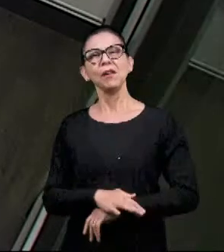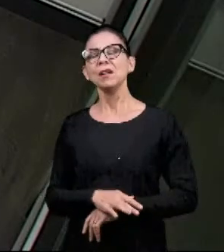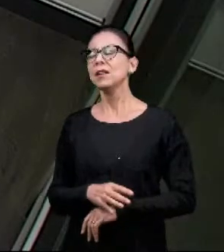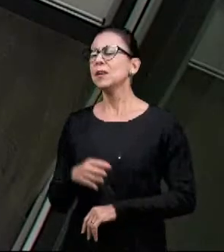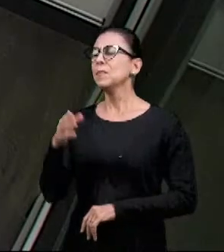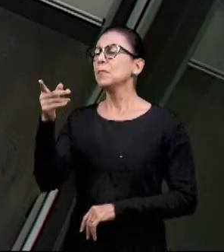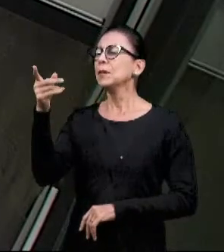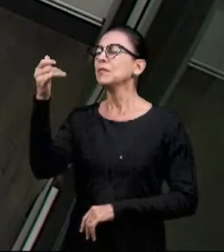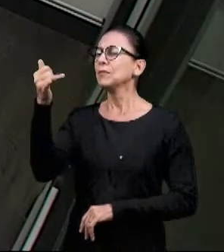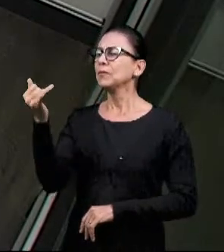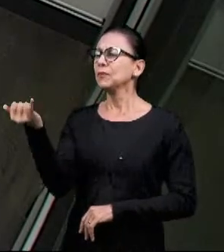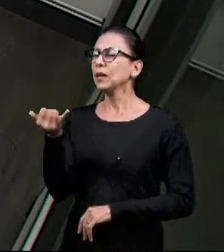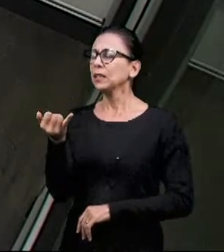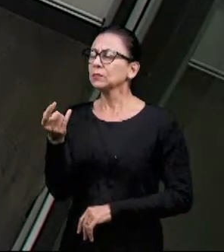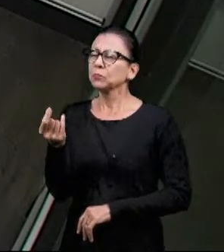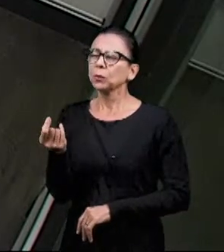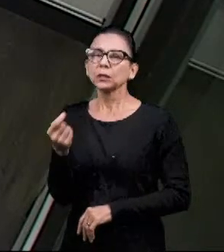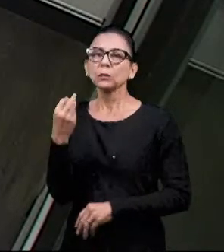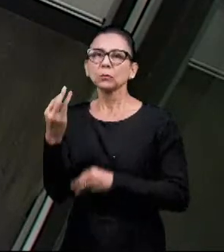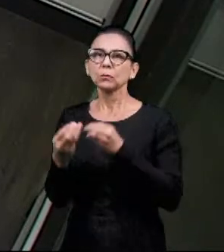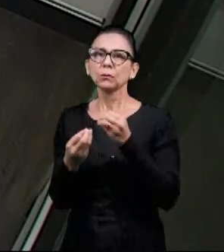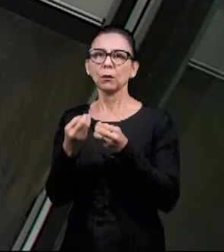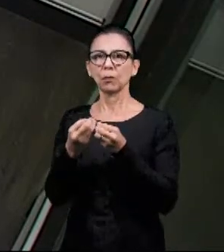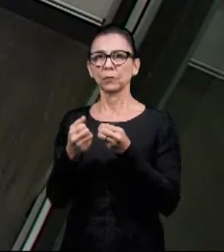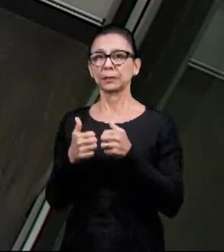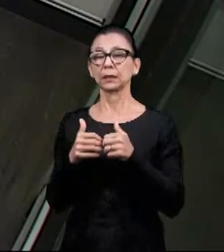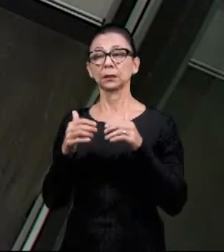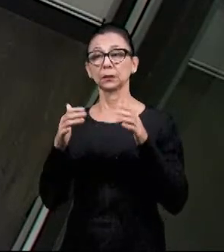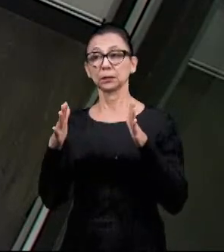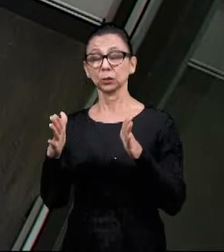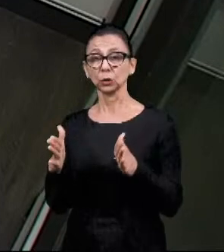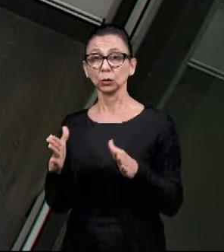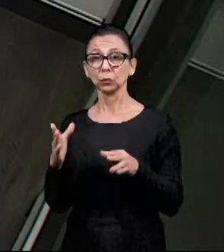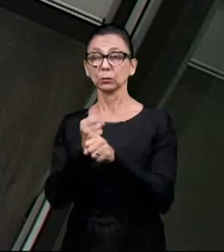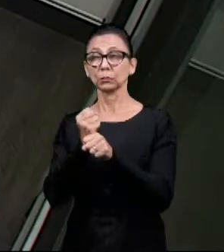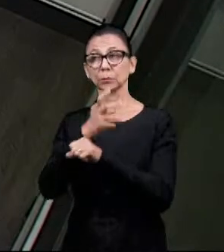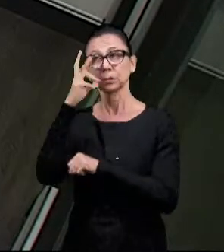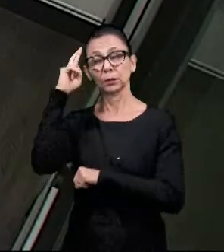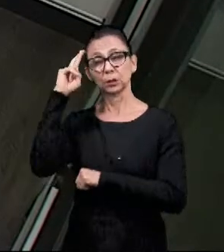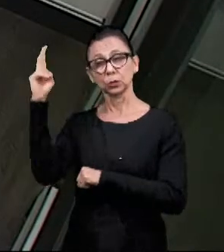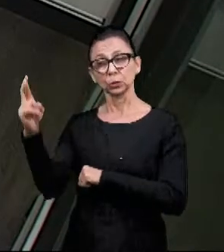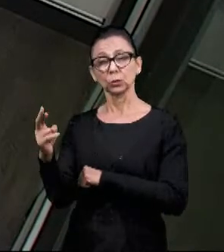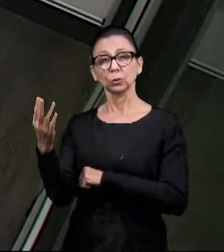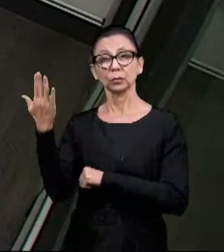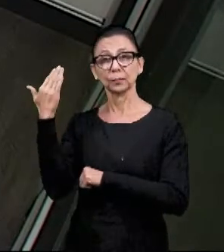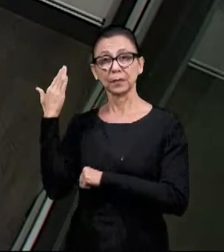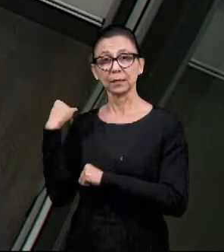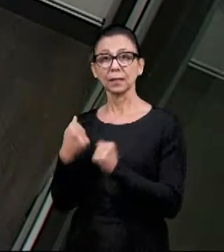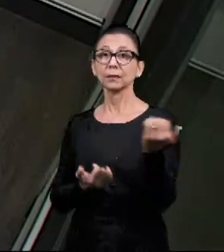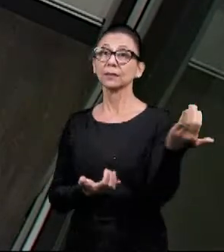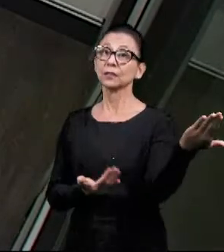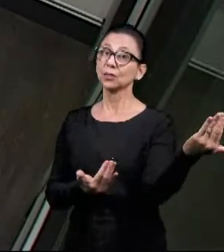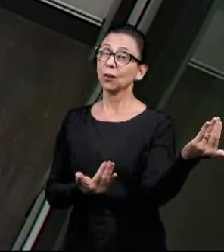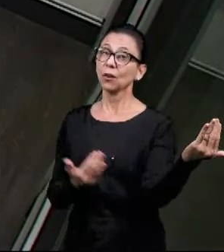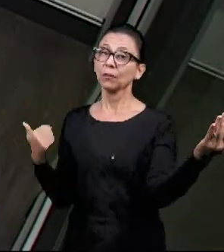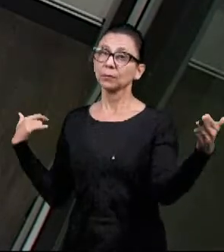da sua conversão, quando jovem, como foi a sua experiência até